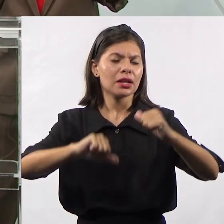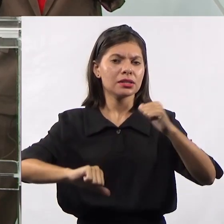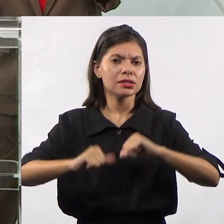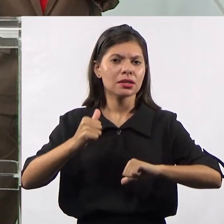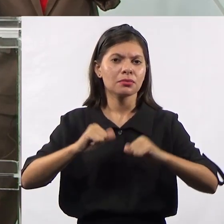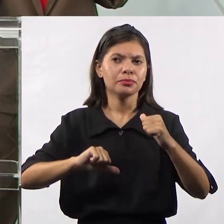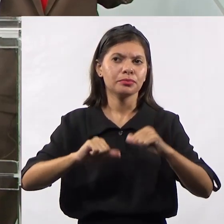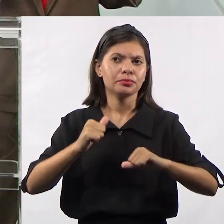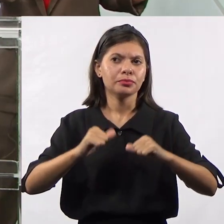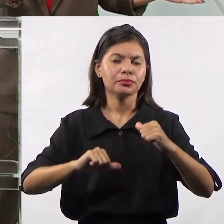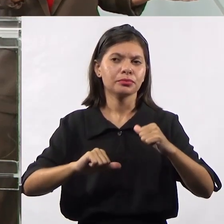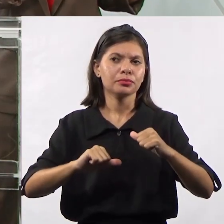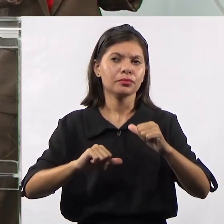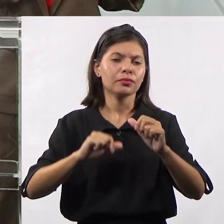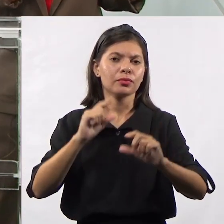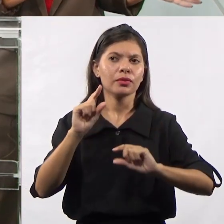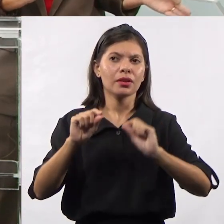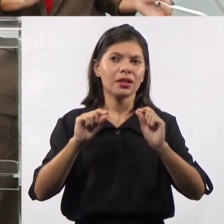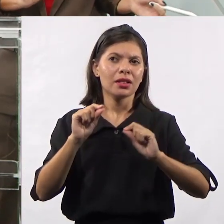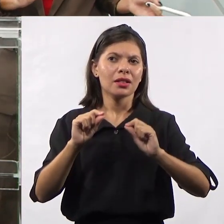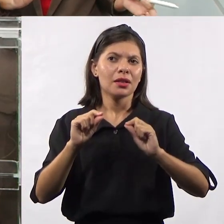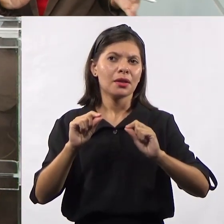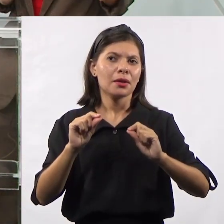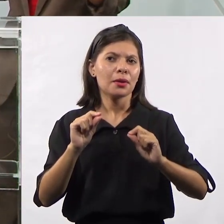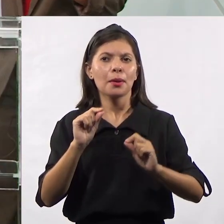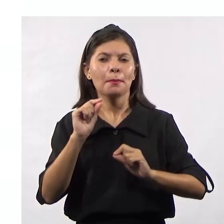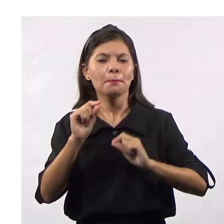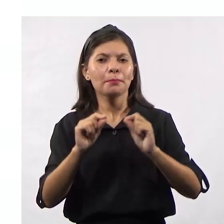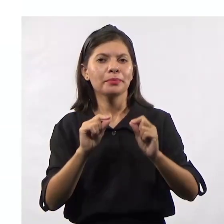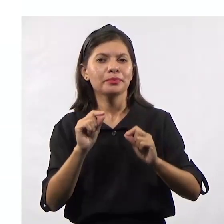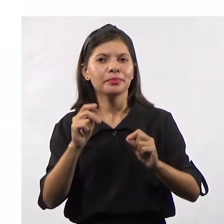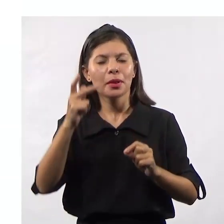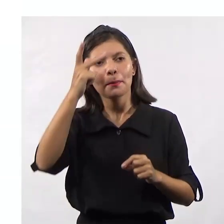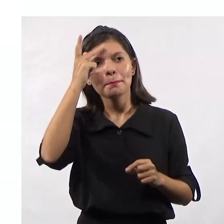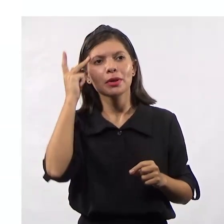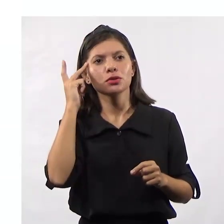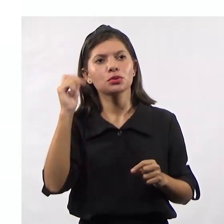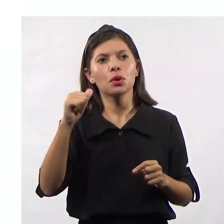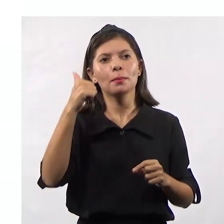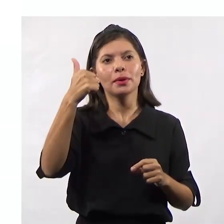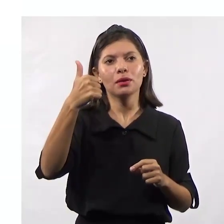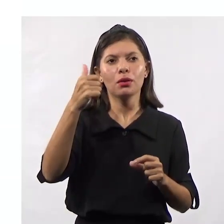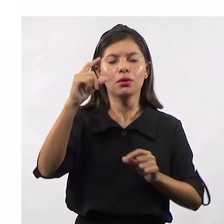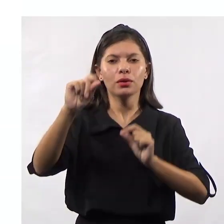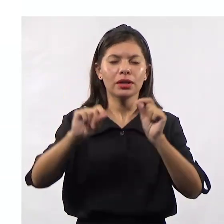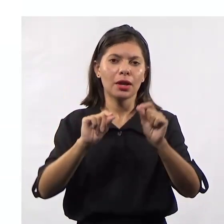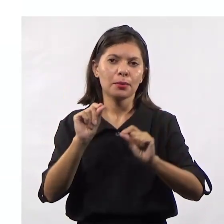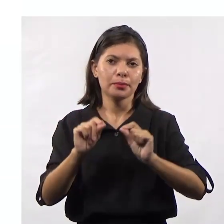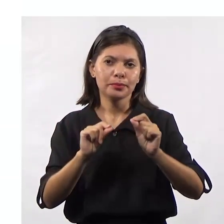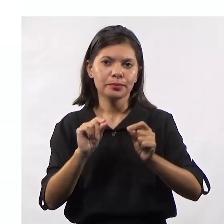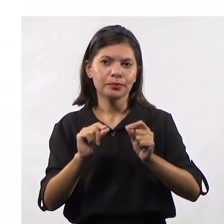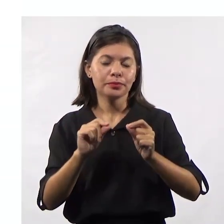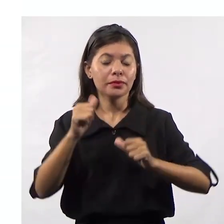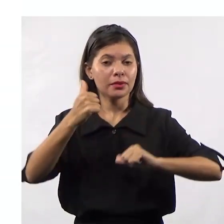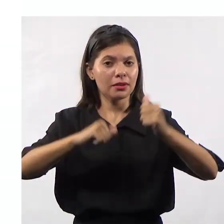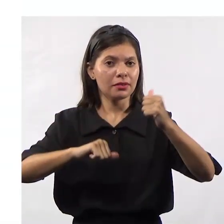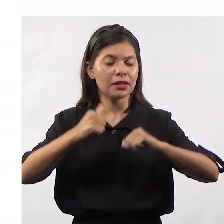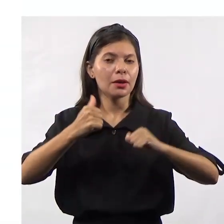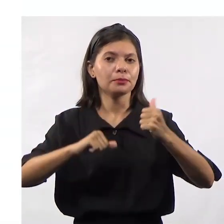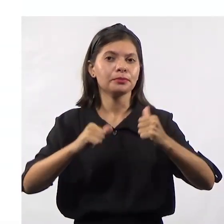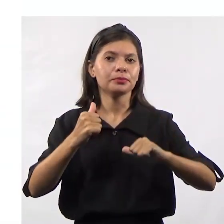em contratações pretéritas quem mandou melhor, digamos assim, é o que está falando aí, ó. Avaliação do desempenho contratual